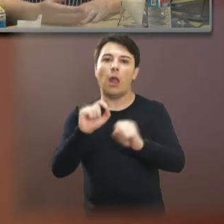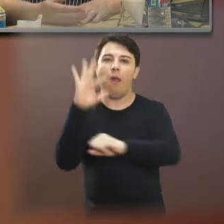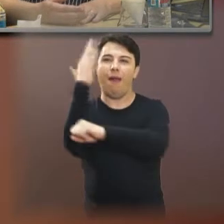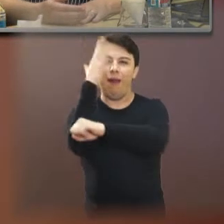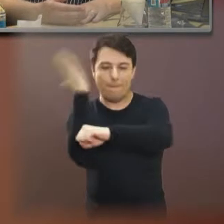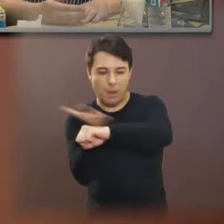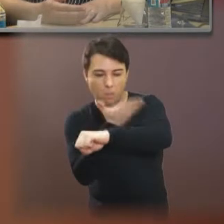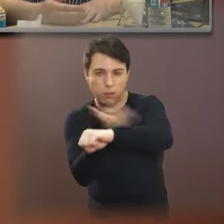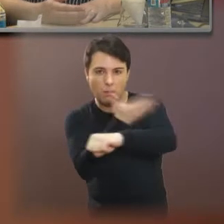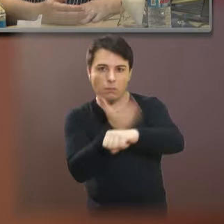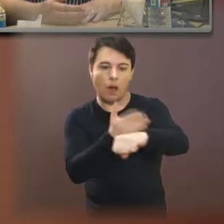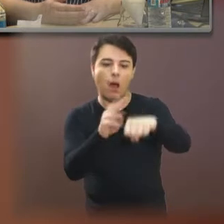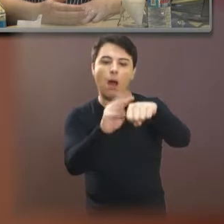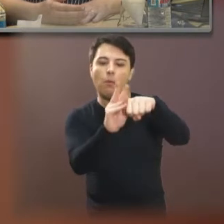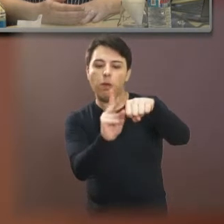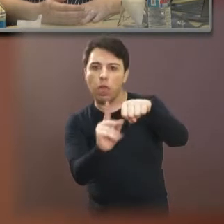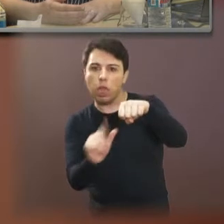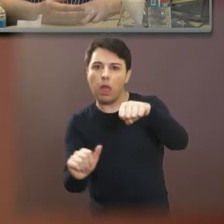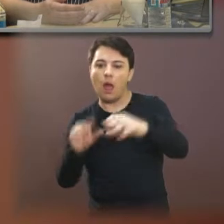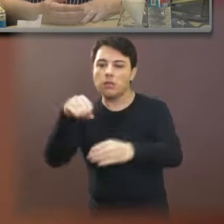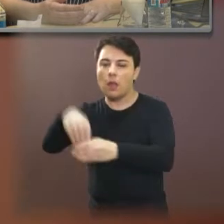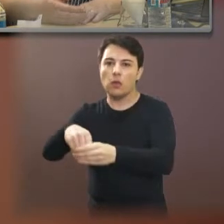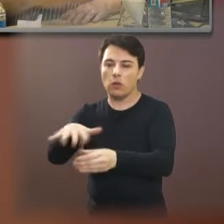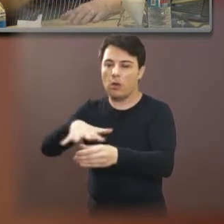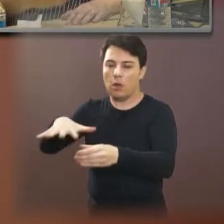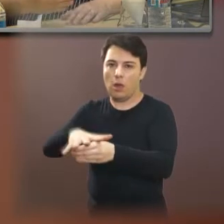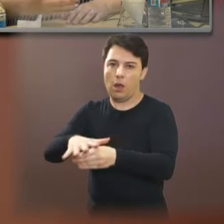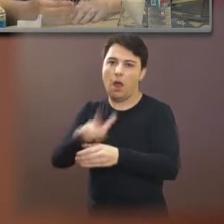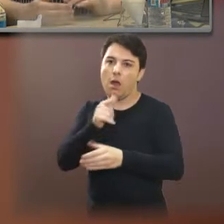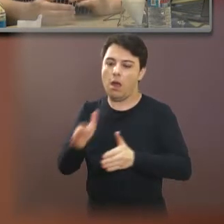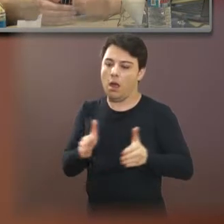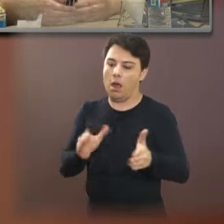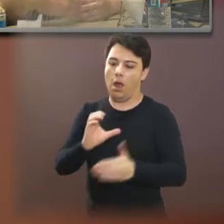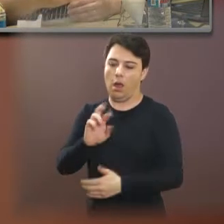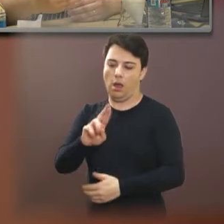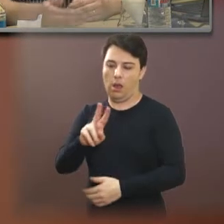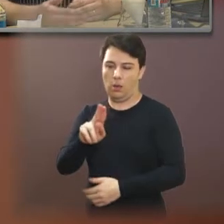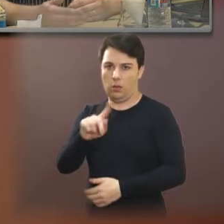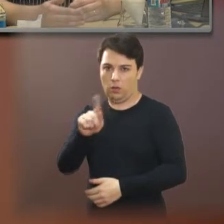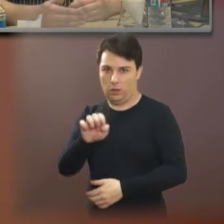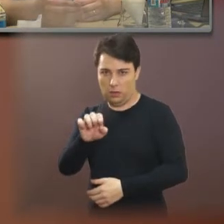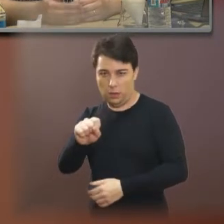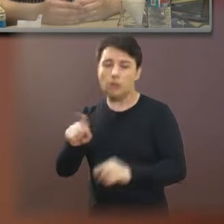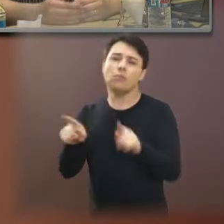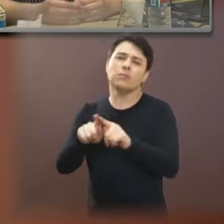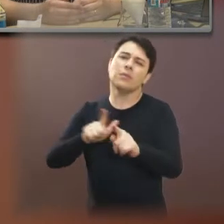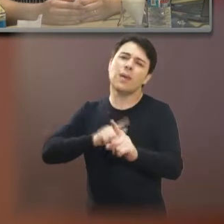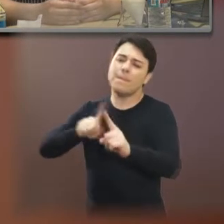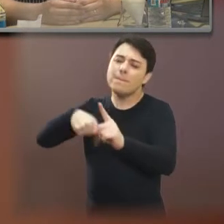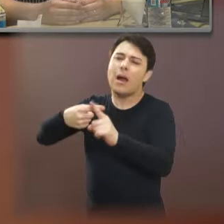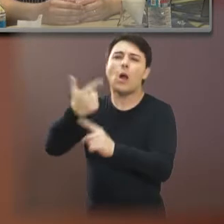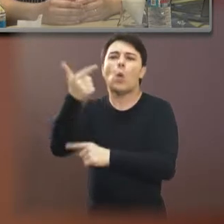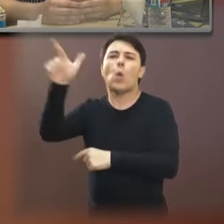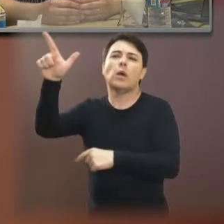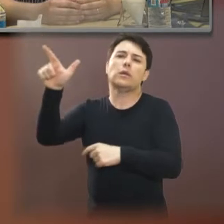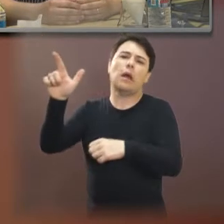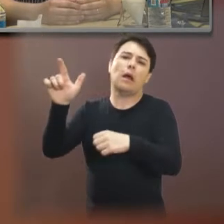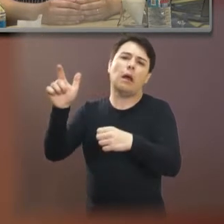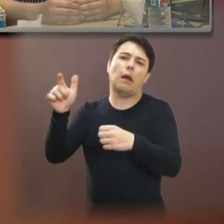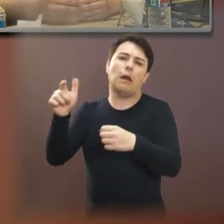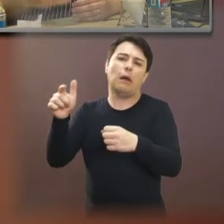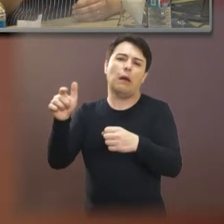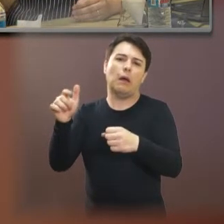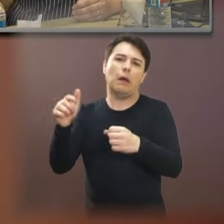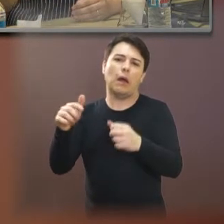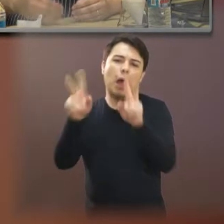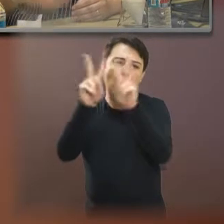erosão para o Córrego das Cruzes. Além disso, existem outras questões apontadas no estudo,